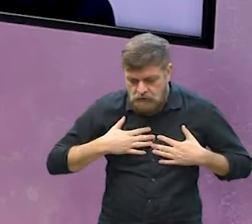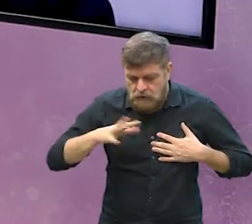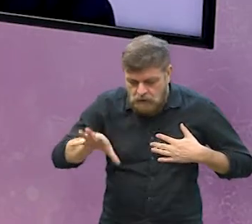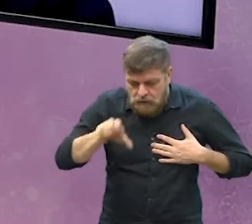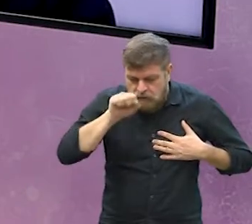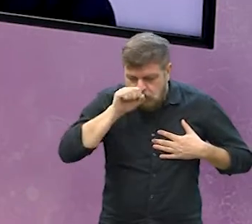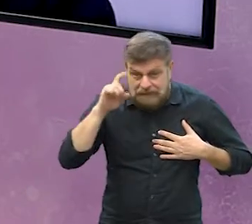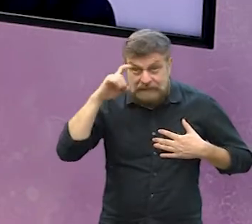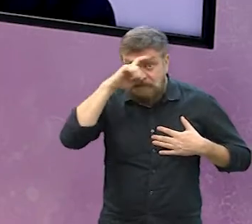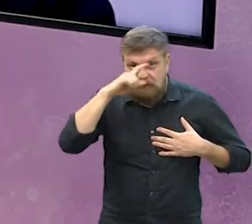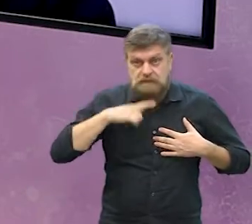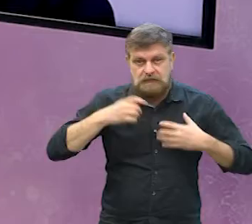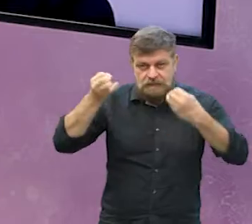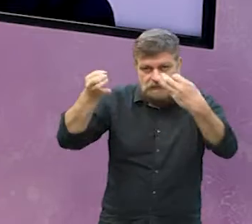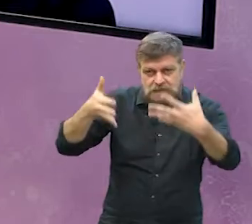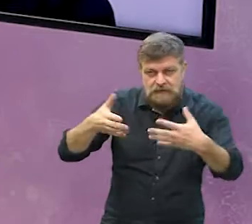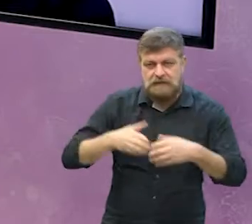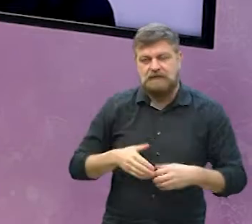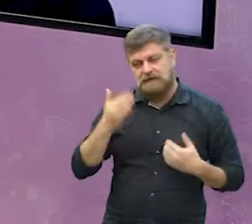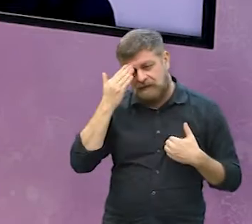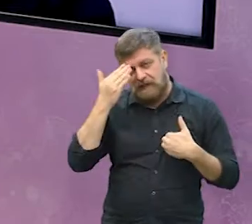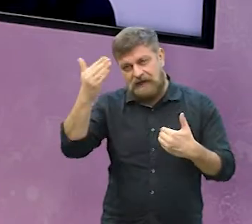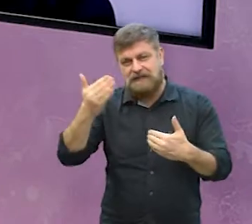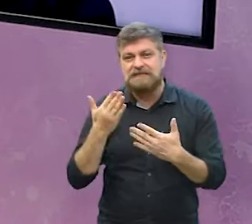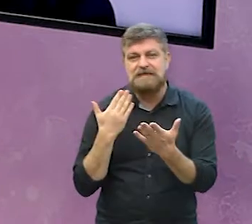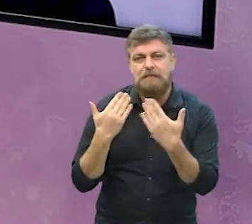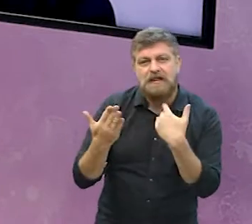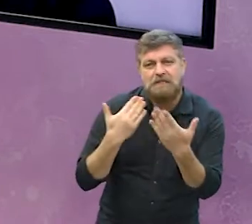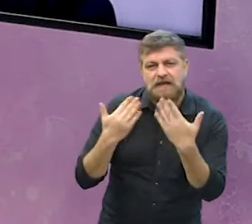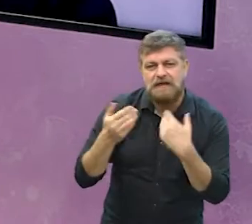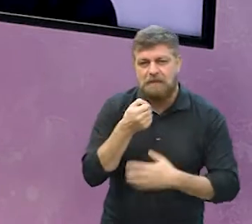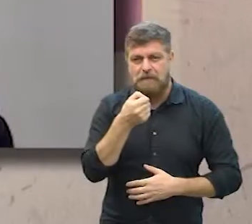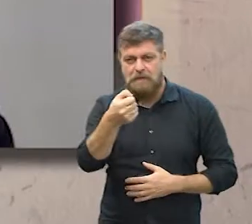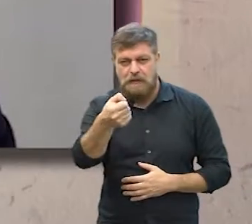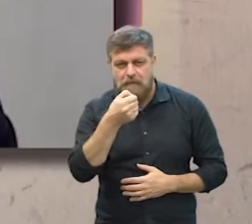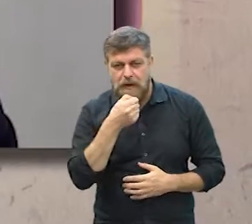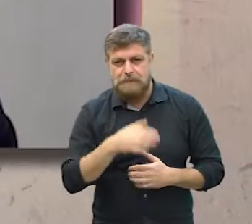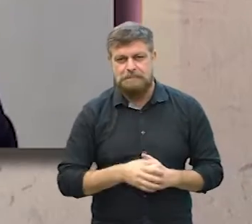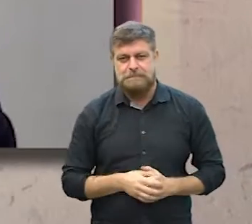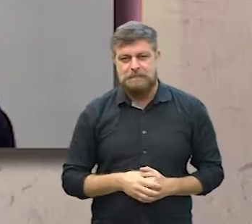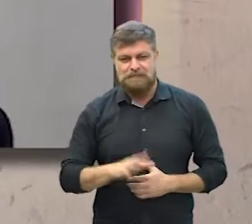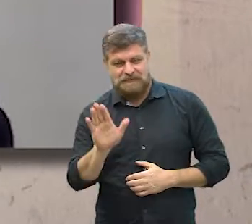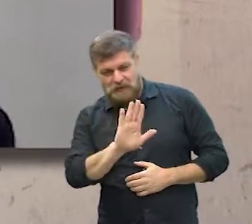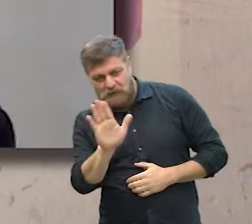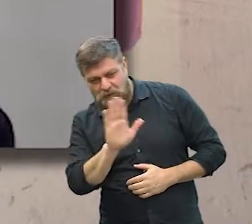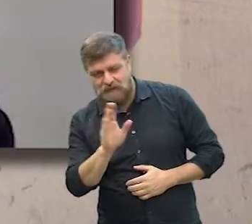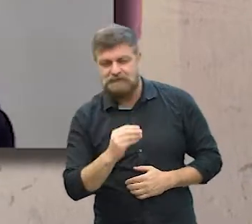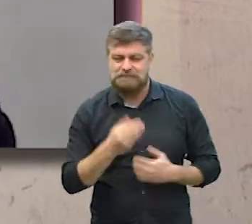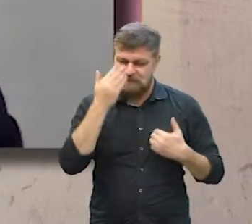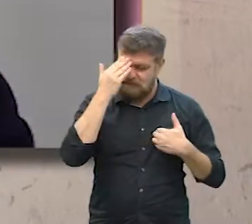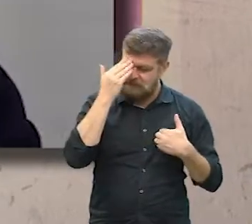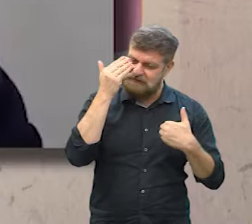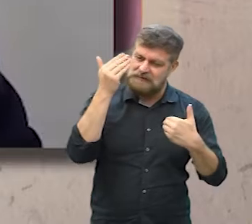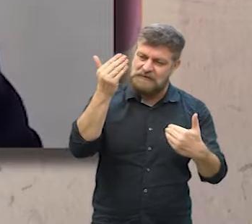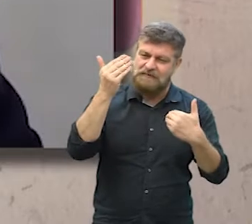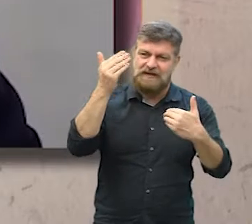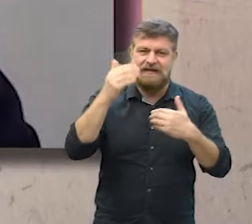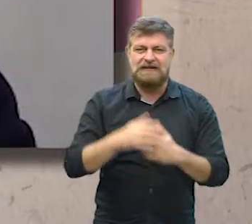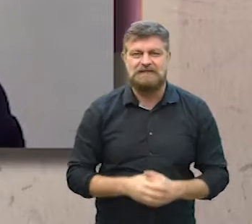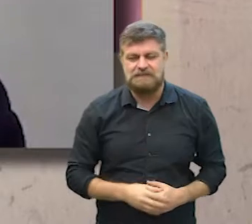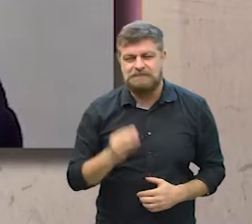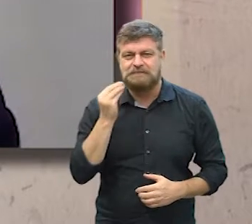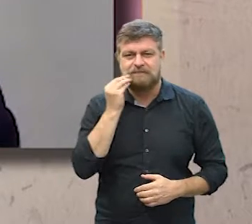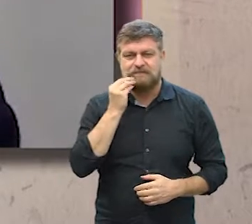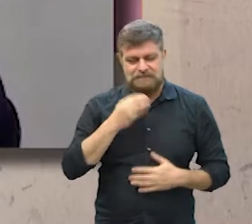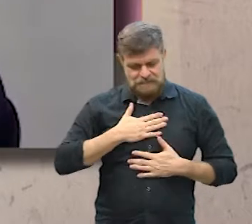agradecer por disponibilizar esse tempo e bater esse papo aqui com a gente. Oi, Viviane, eu que agradeço pela oportunidade,